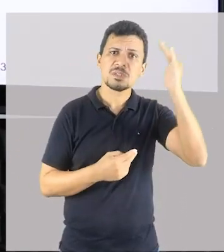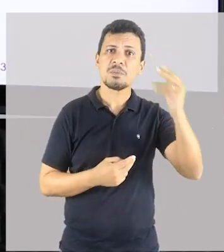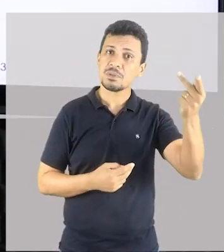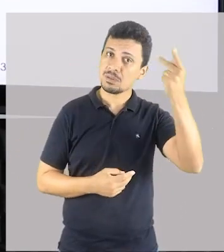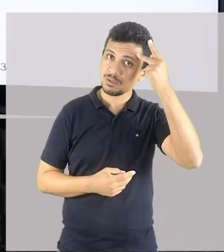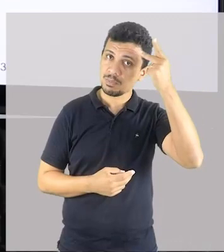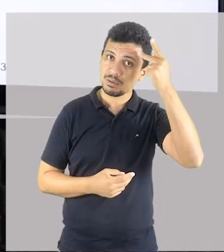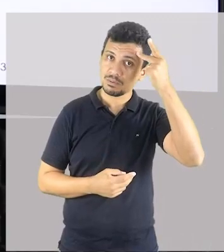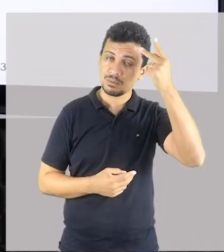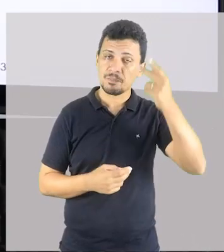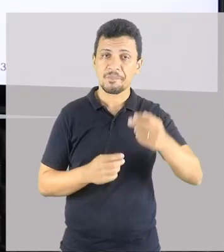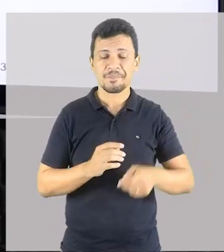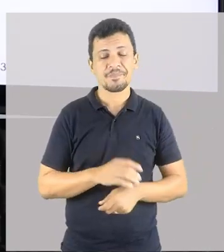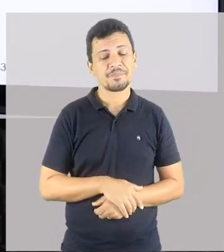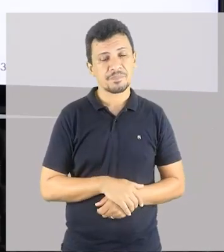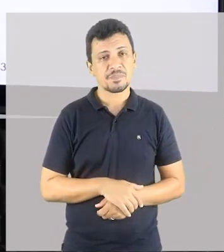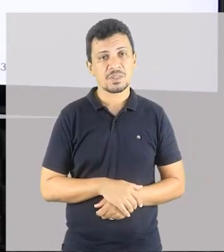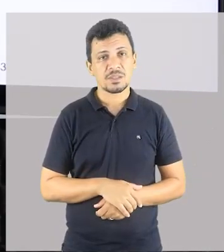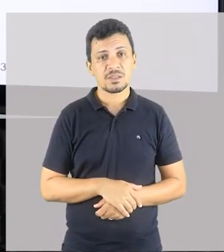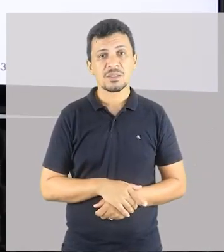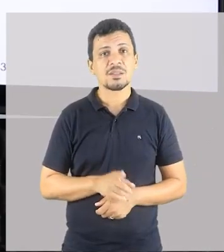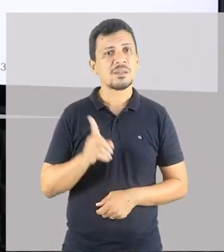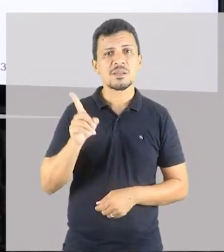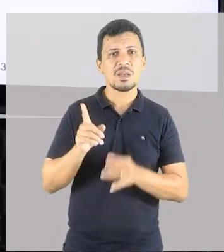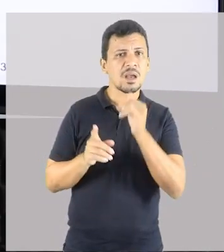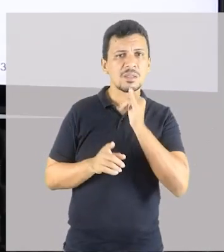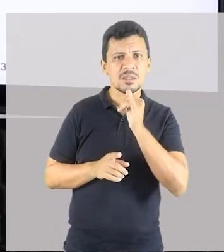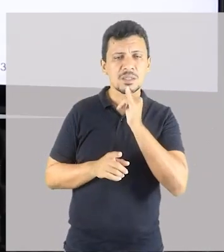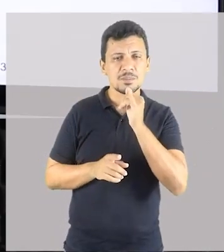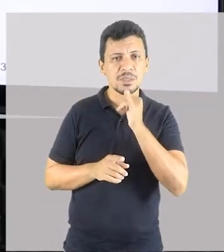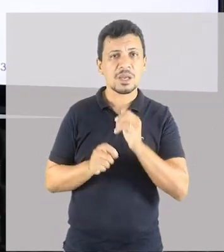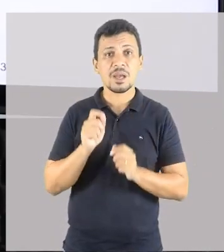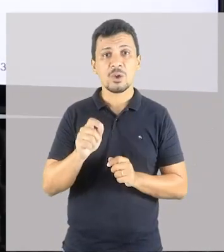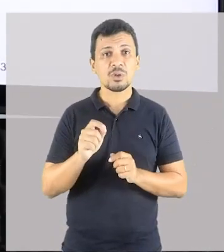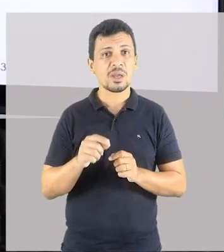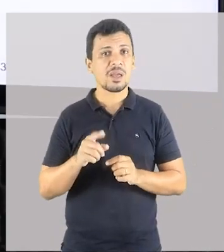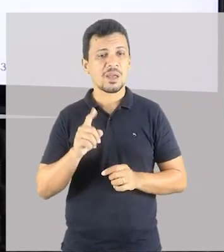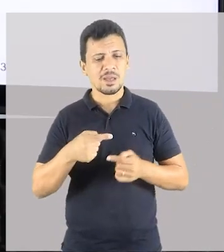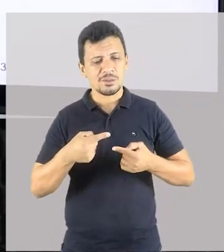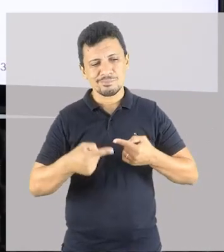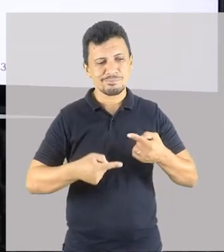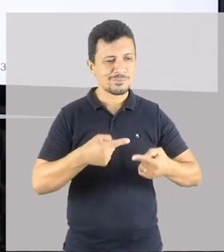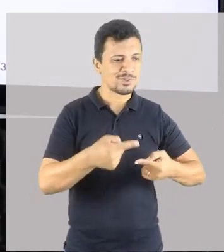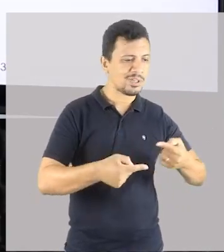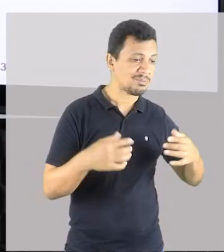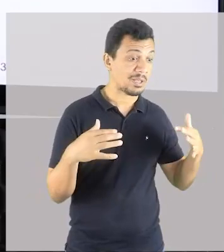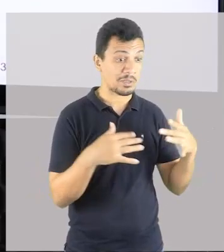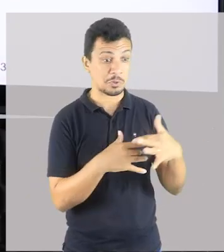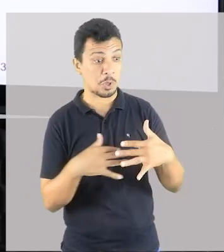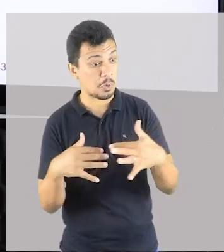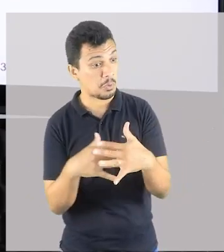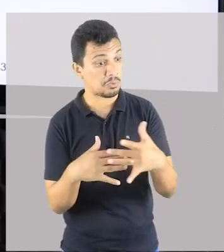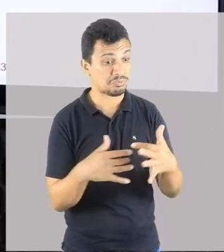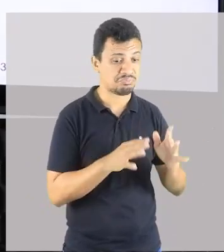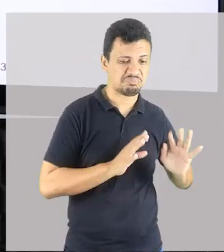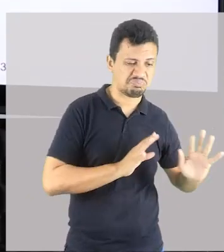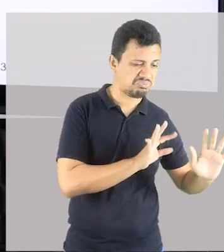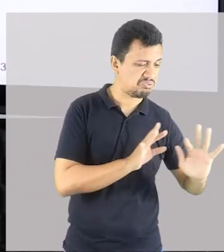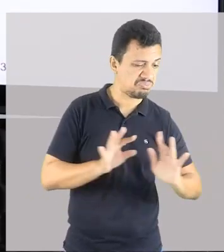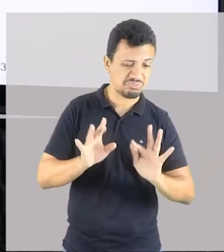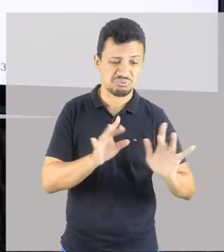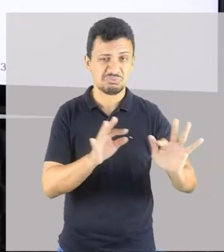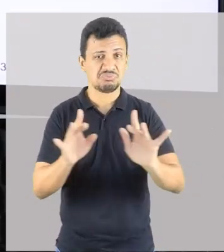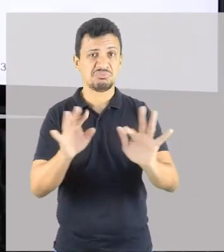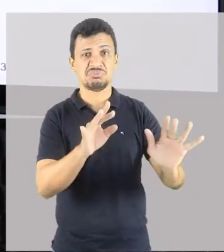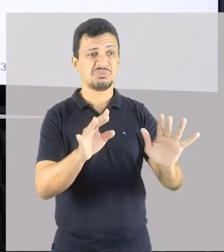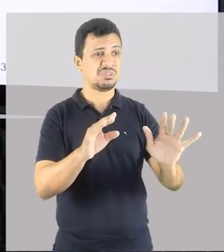São Paulo, certo? Então, nesse caso aqui, ele está falando exatamente dessa dinâmica dessa cidade grande que não nos